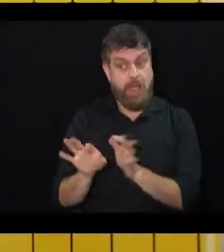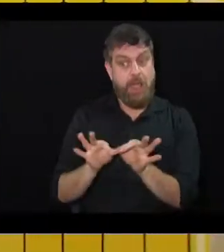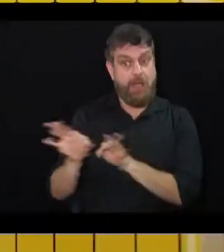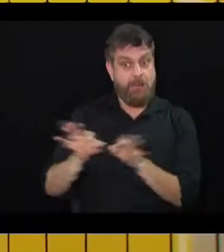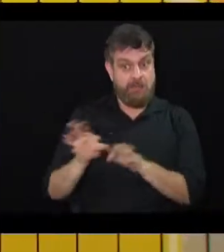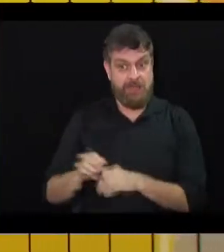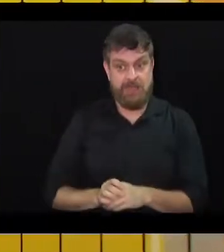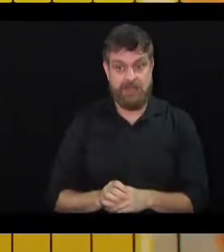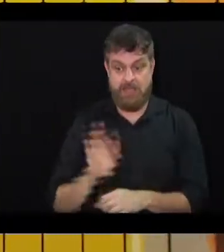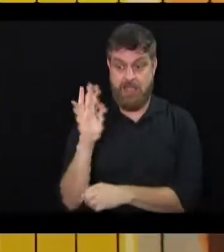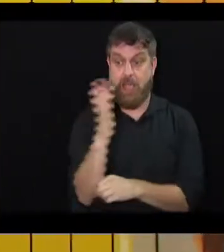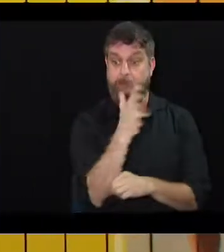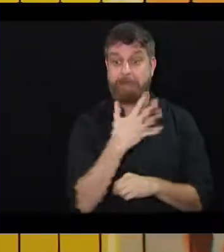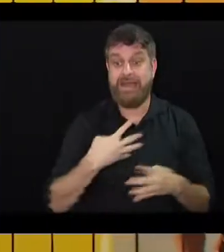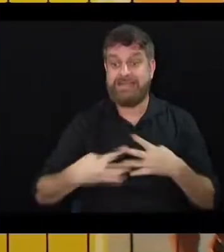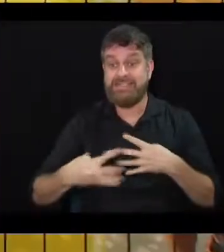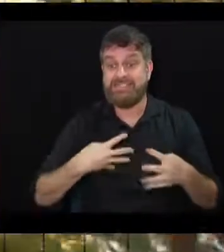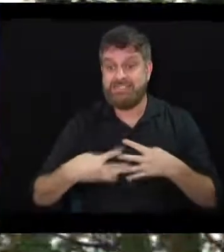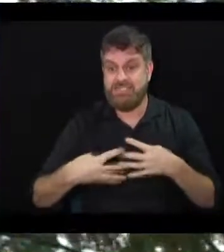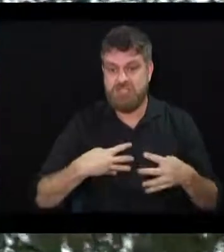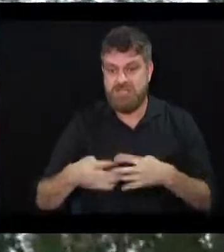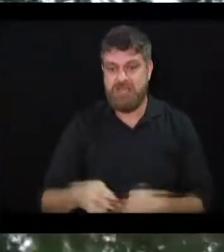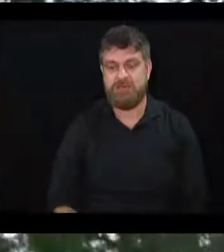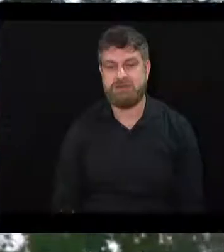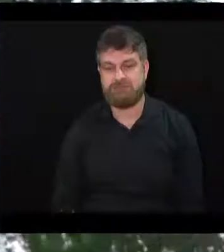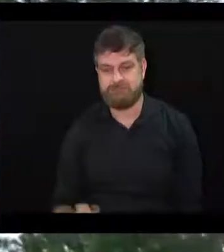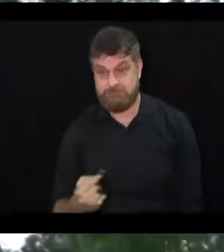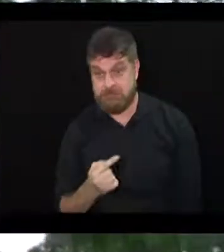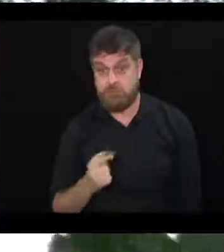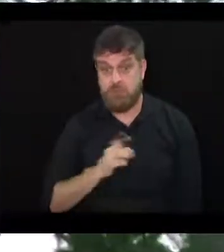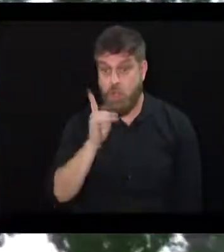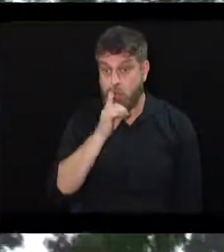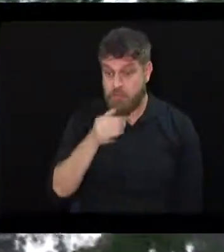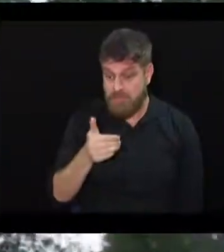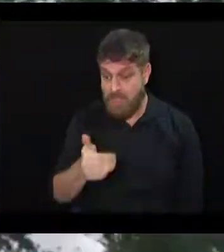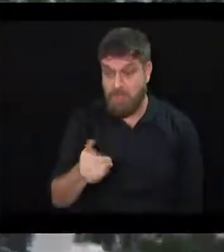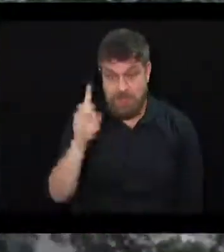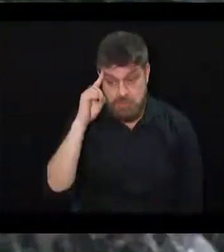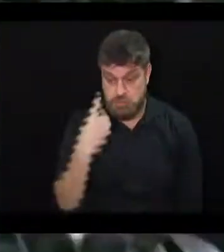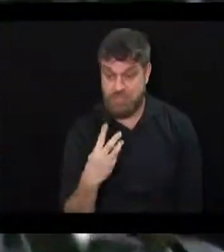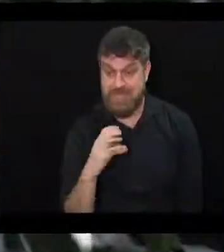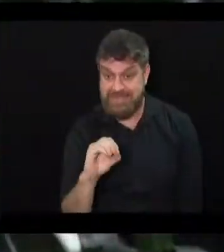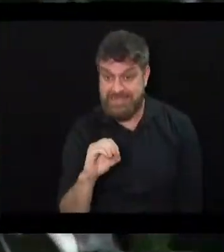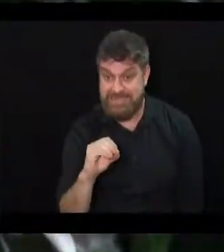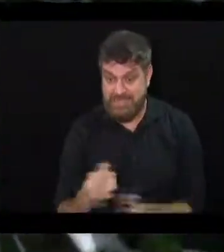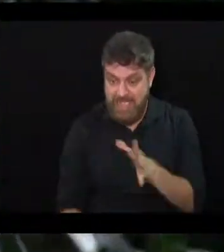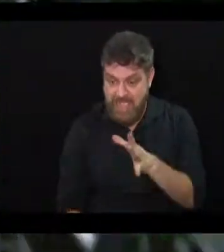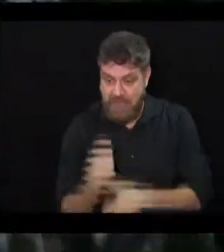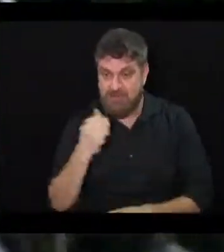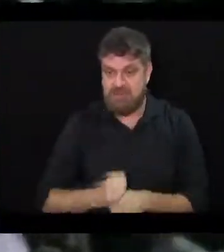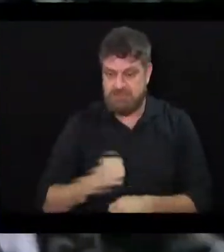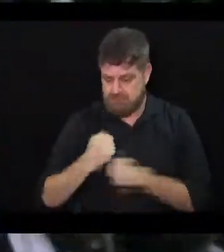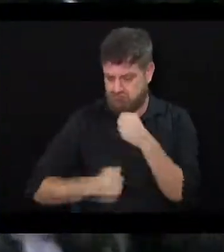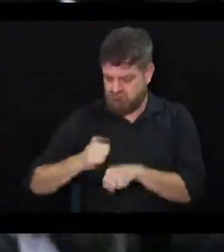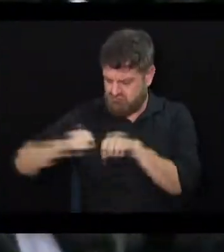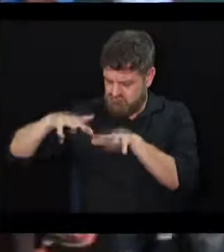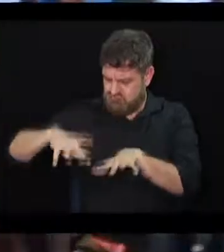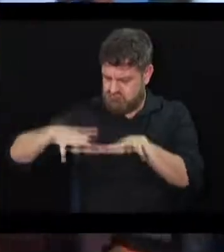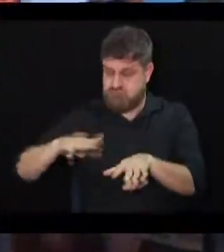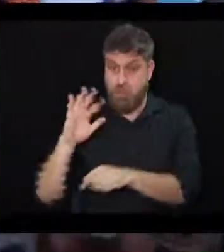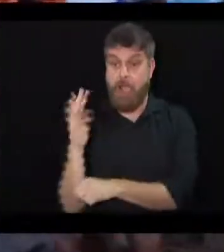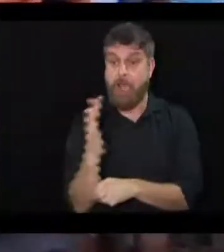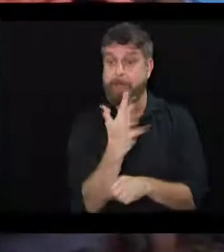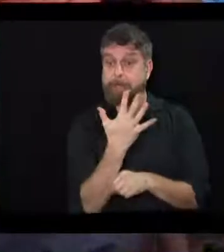ir à Mata Santa Genebra. Neste domingo, dia 30, acontece a Corrida Mata Santa Genebra